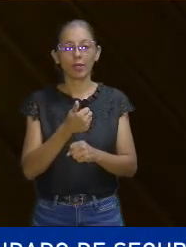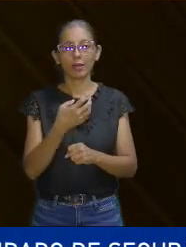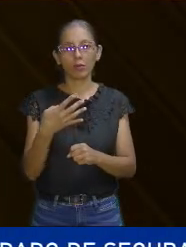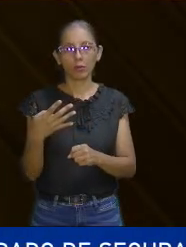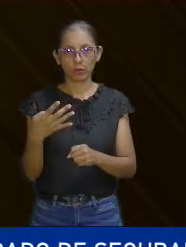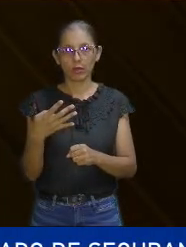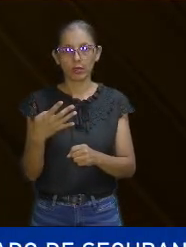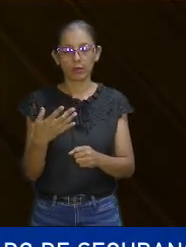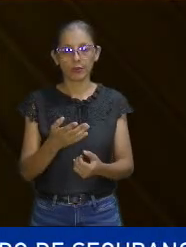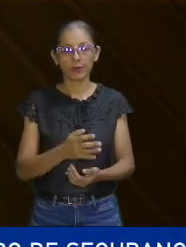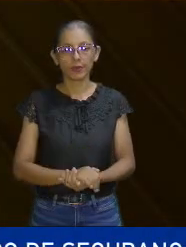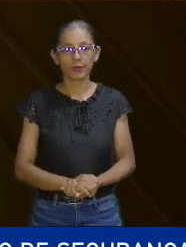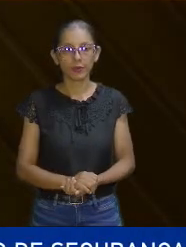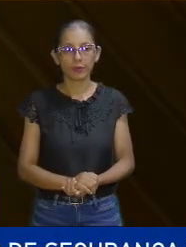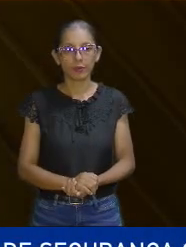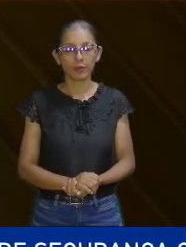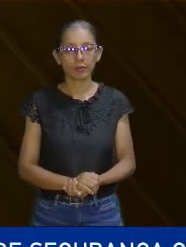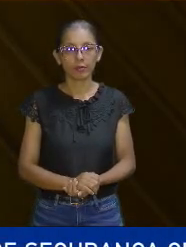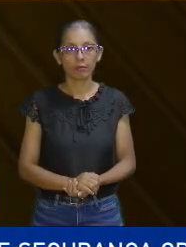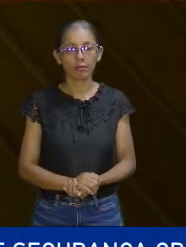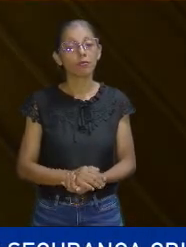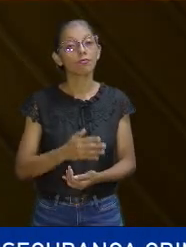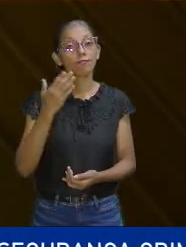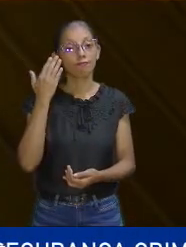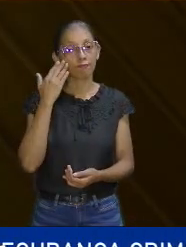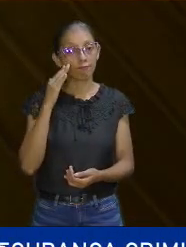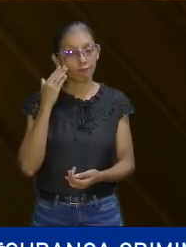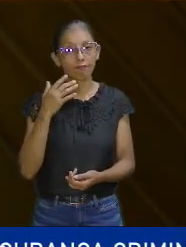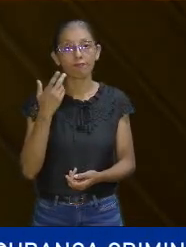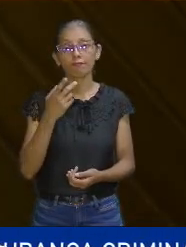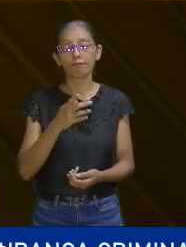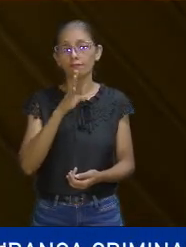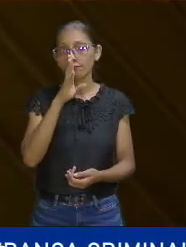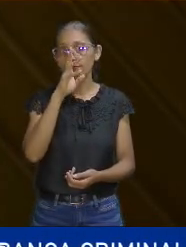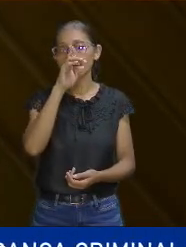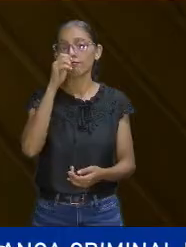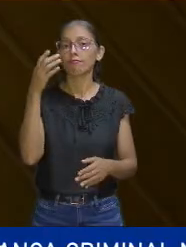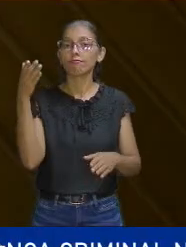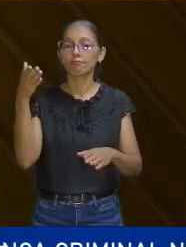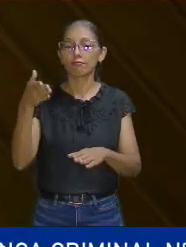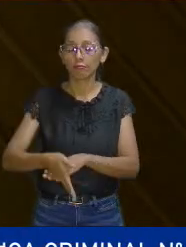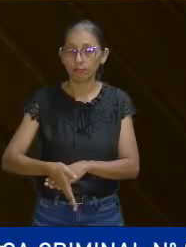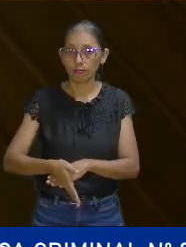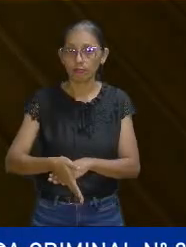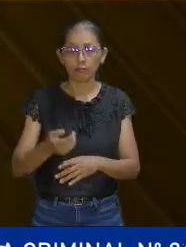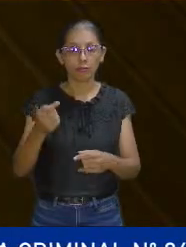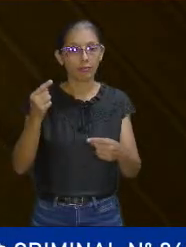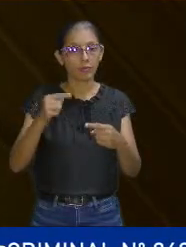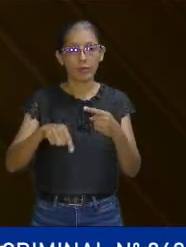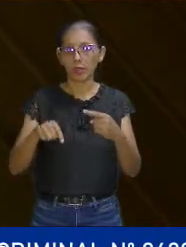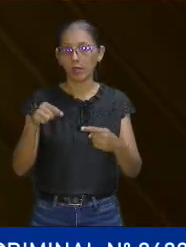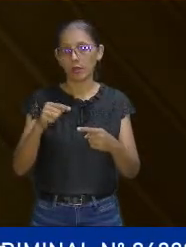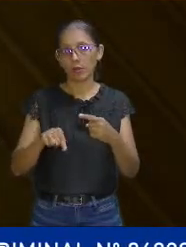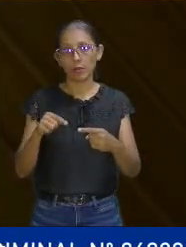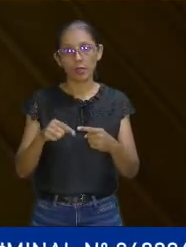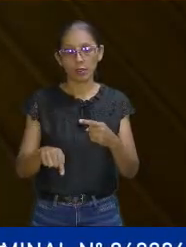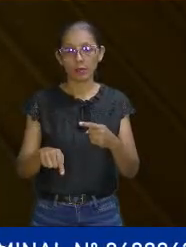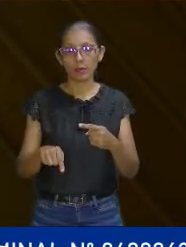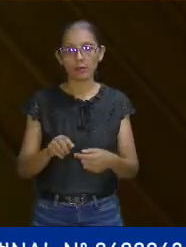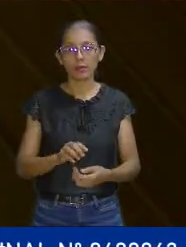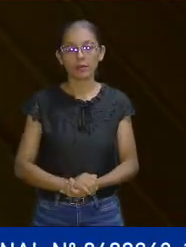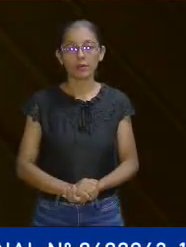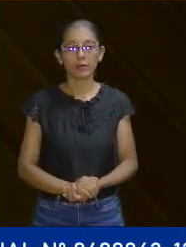entendimento, é uma medida invasiva que não comporta por meio da